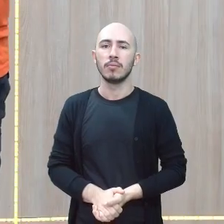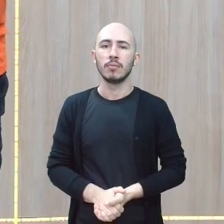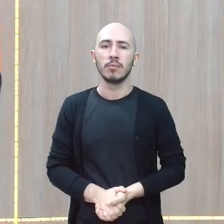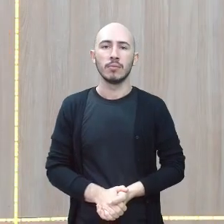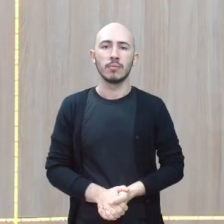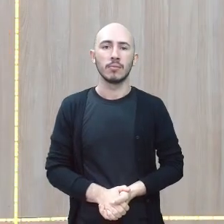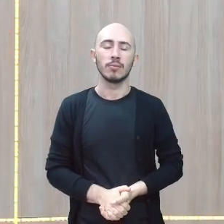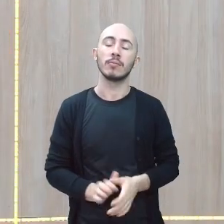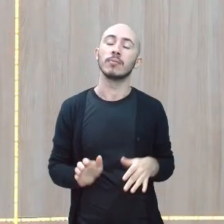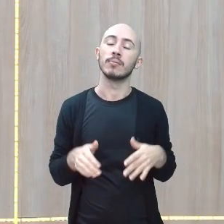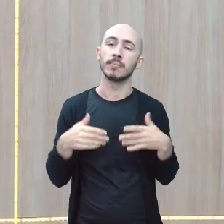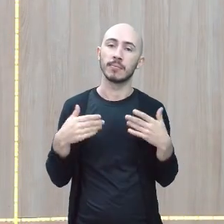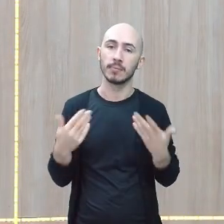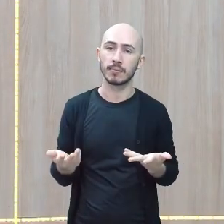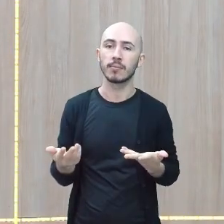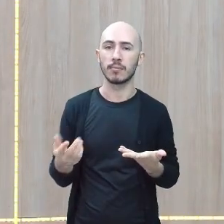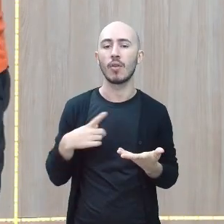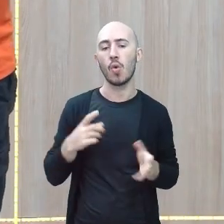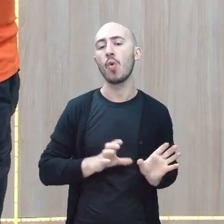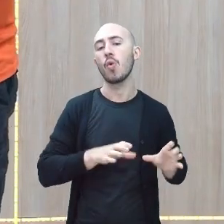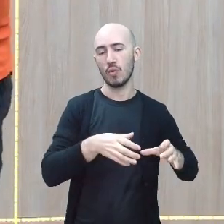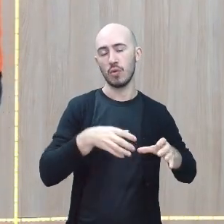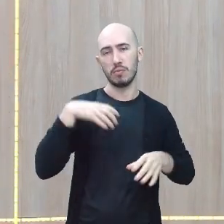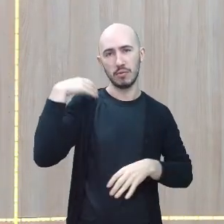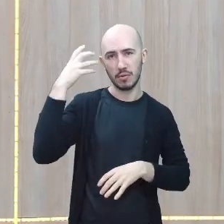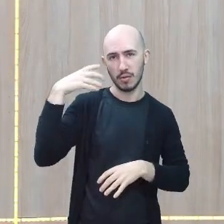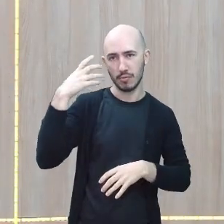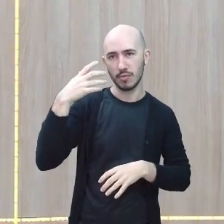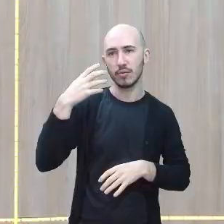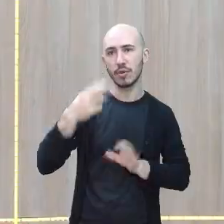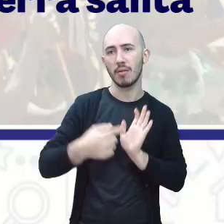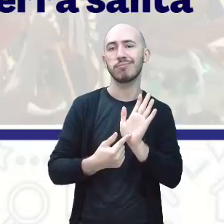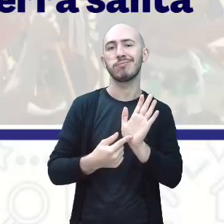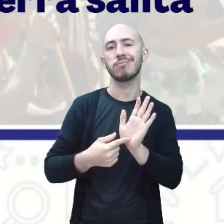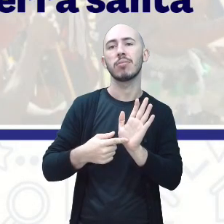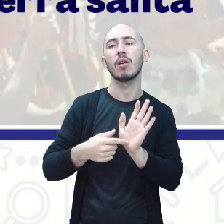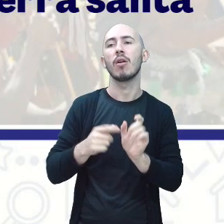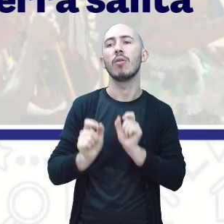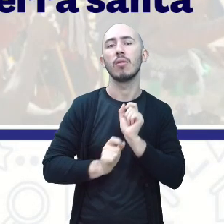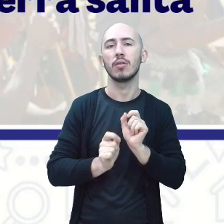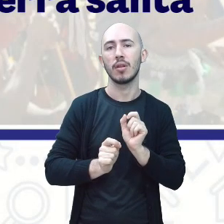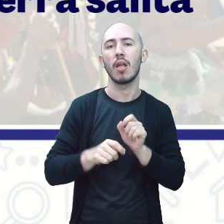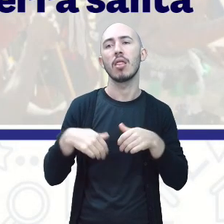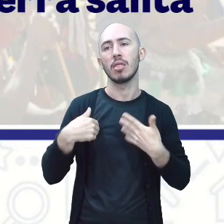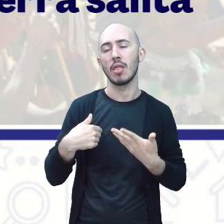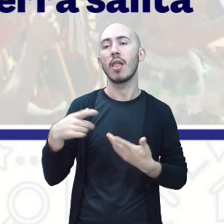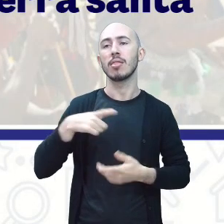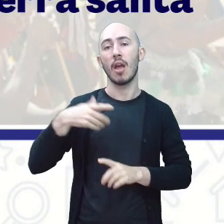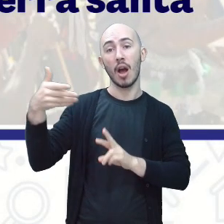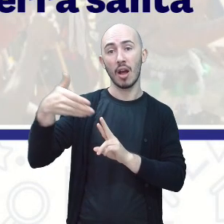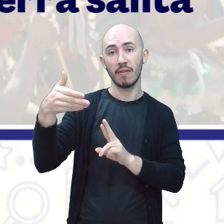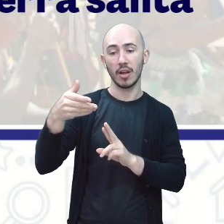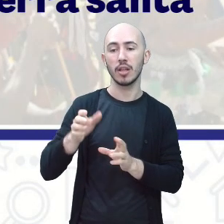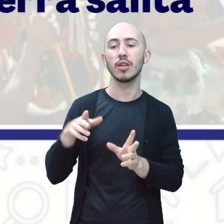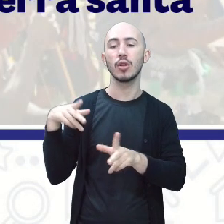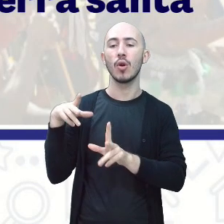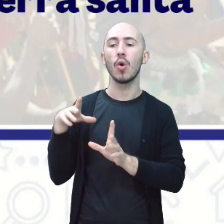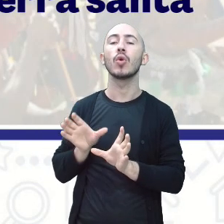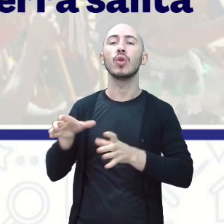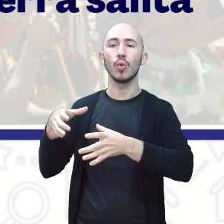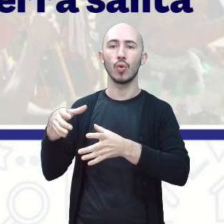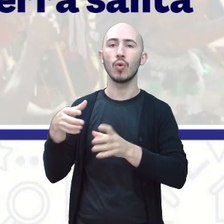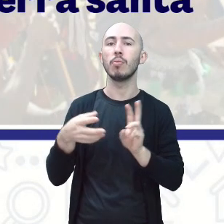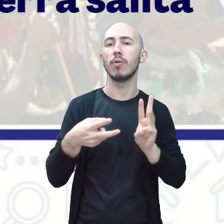E conforme a própria banda diz, essa canção ela é inspirada por uma tribo indígena brasileira chamada